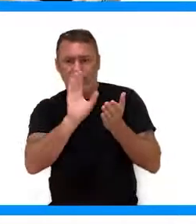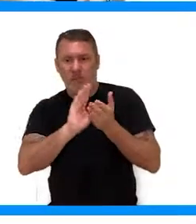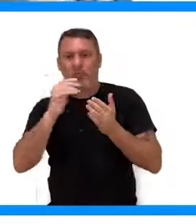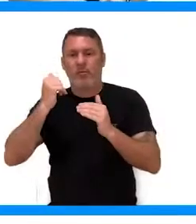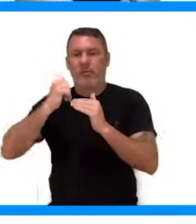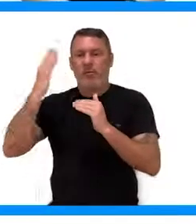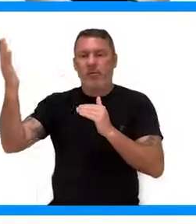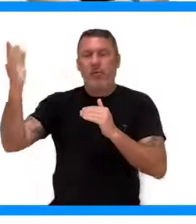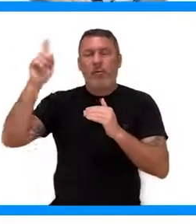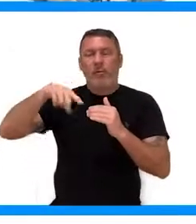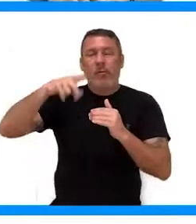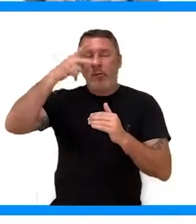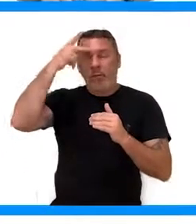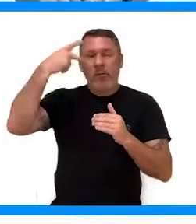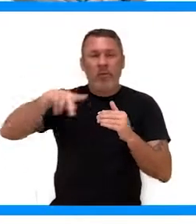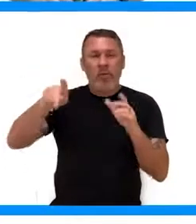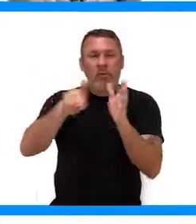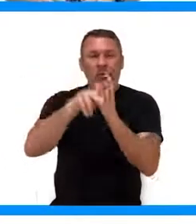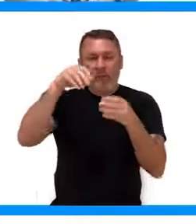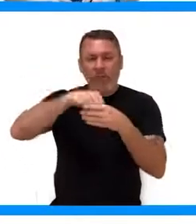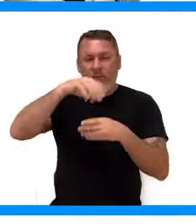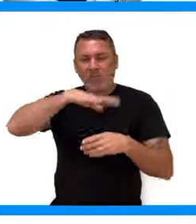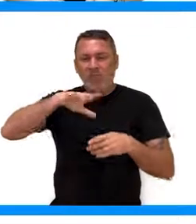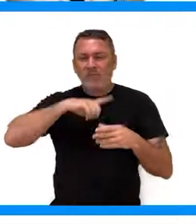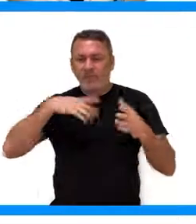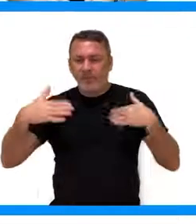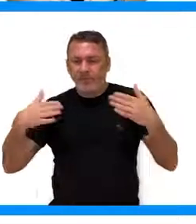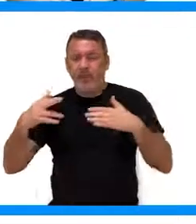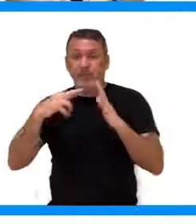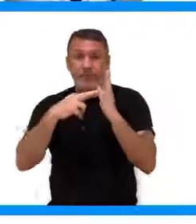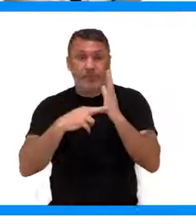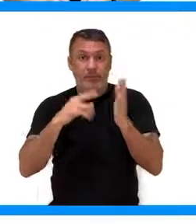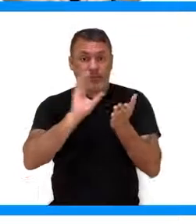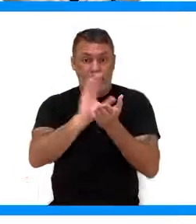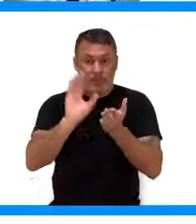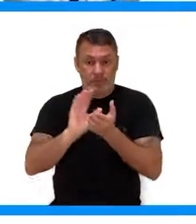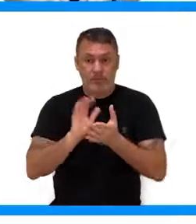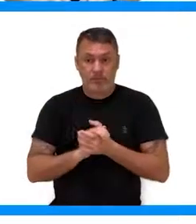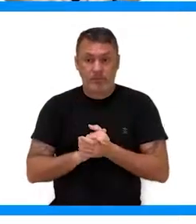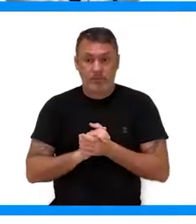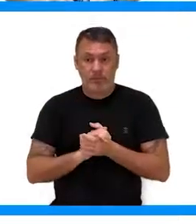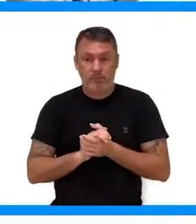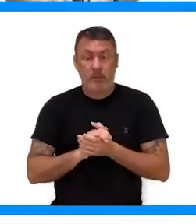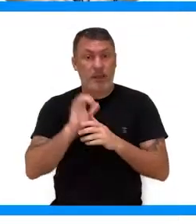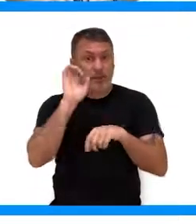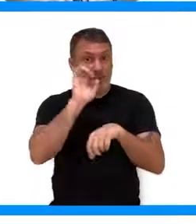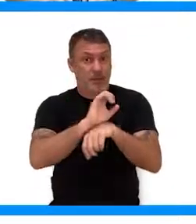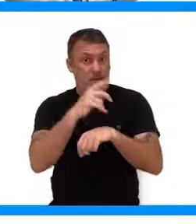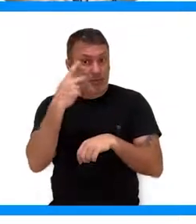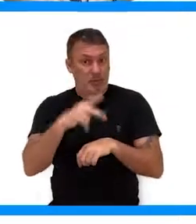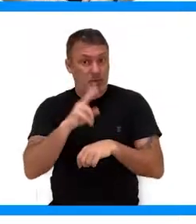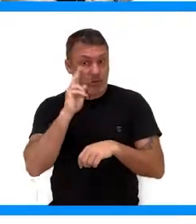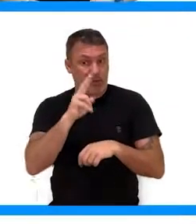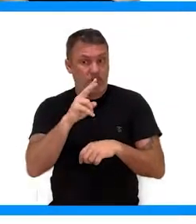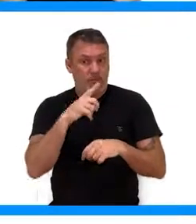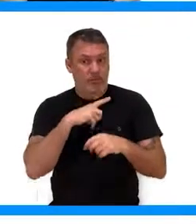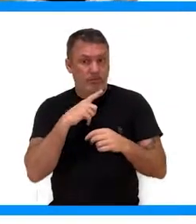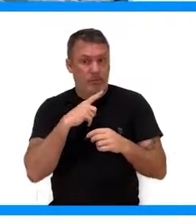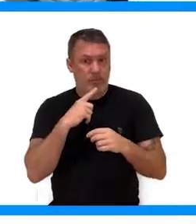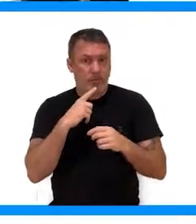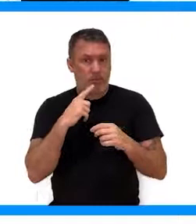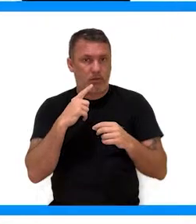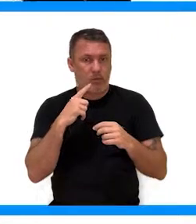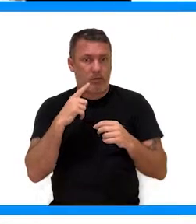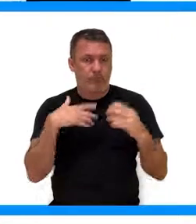com incentivos fiscais oriundos das políticas territoriais do Estado. Falamos sobre isso. Combinando